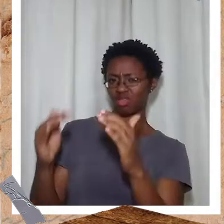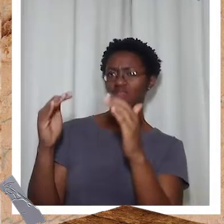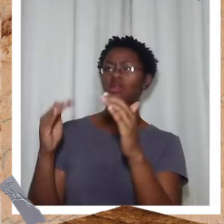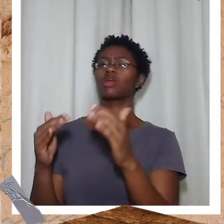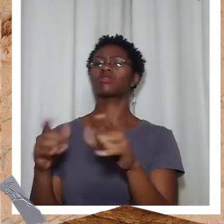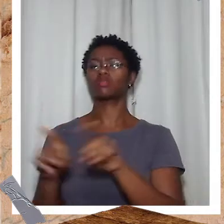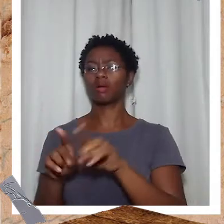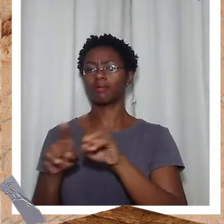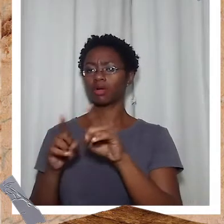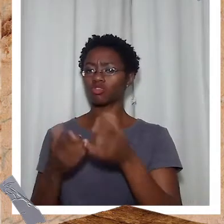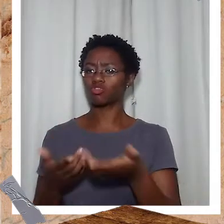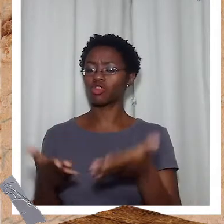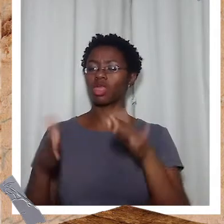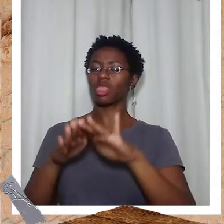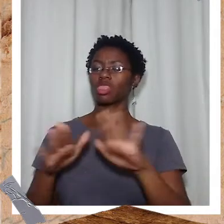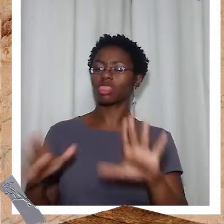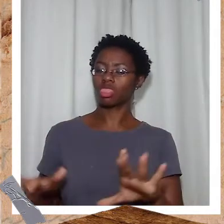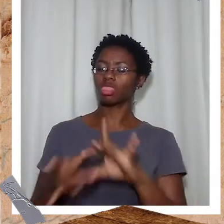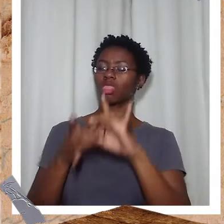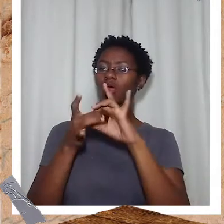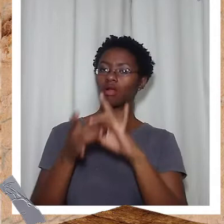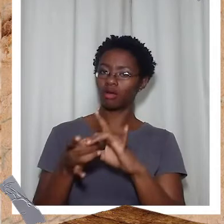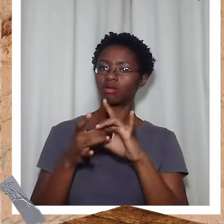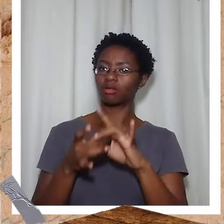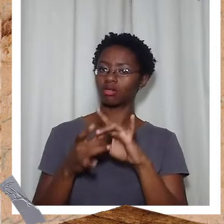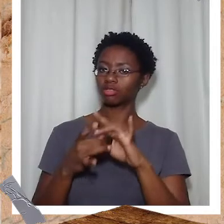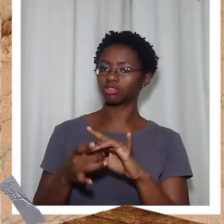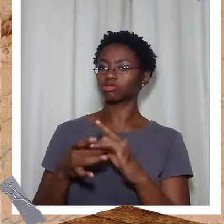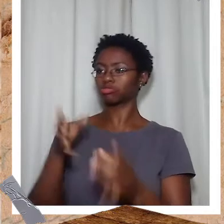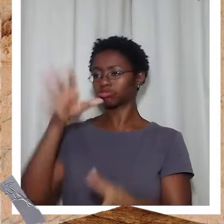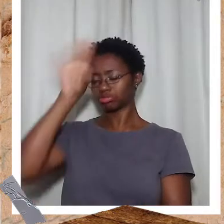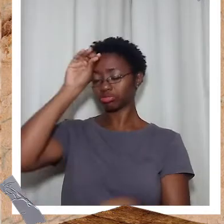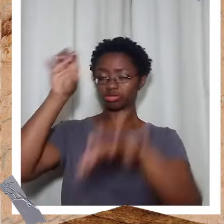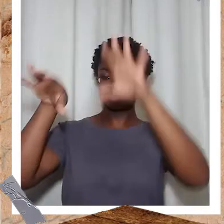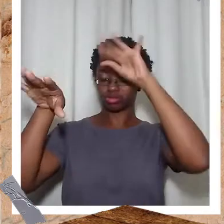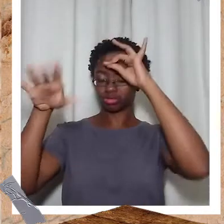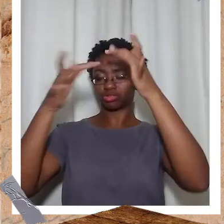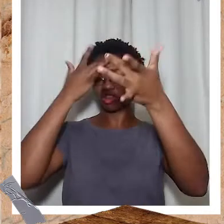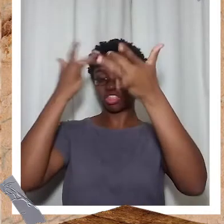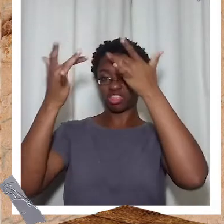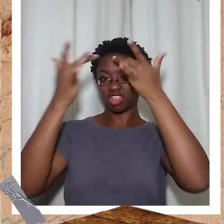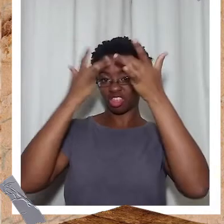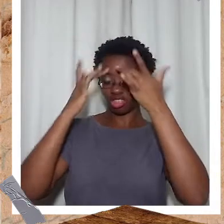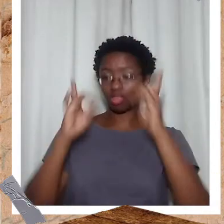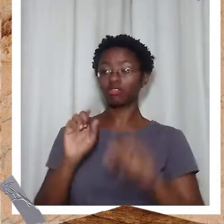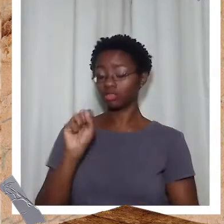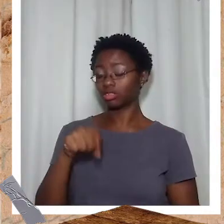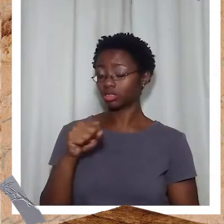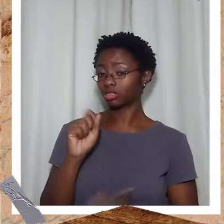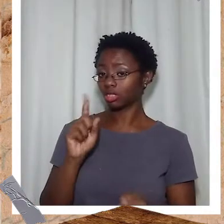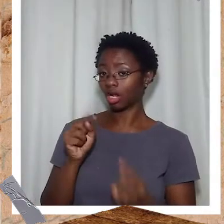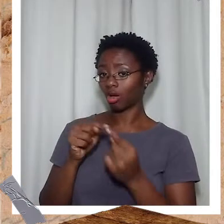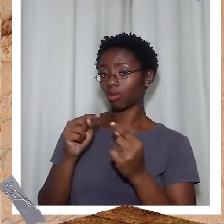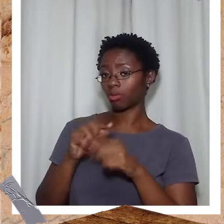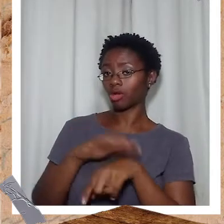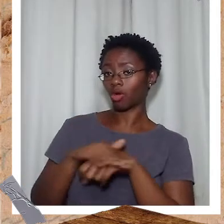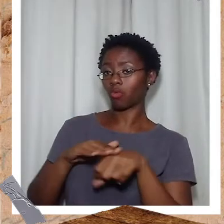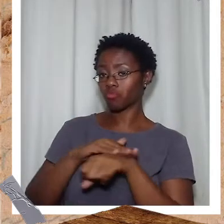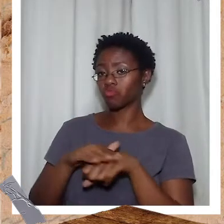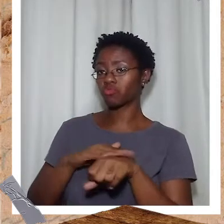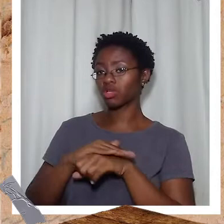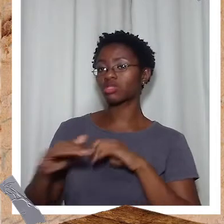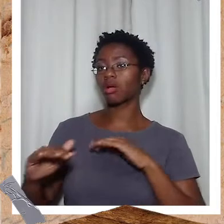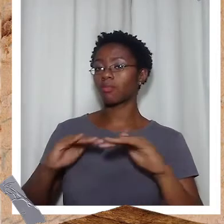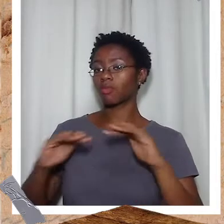política de integração assimilacionista. Então, a Carolina dialoga com esses movimentos negros, né, com